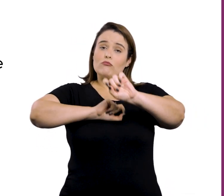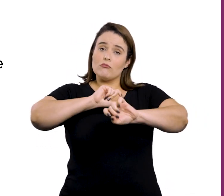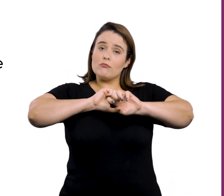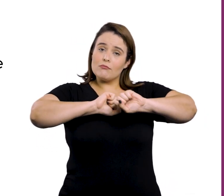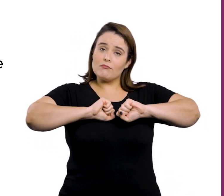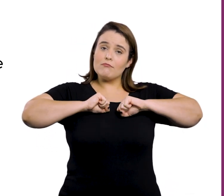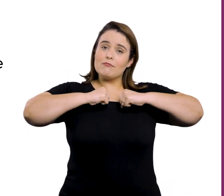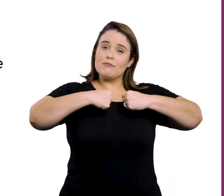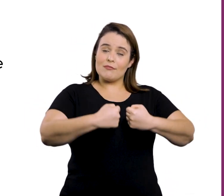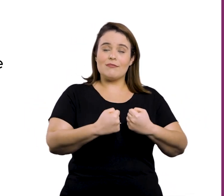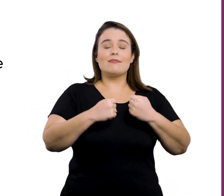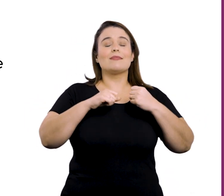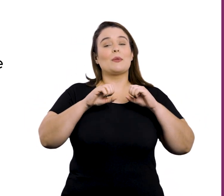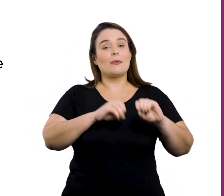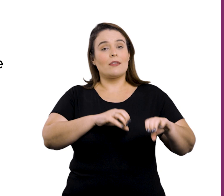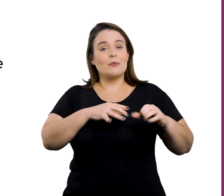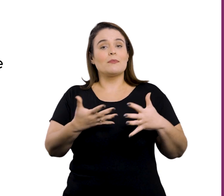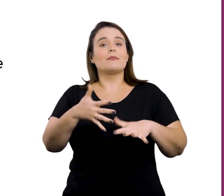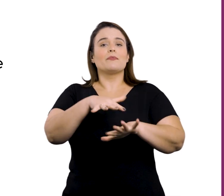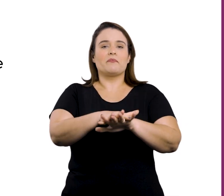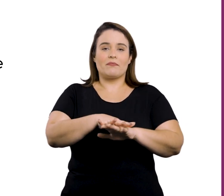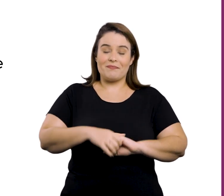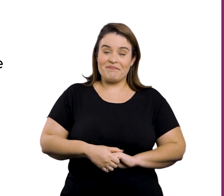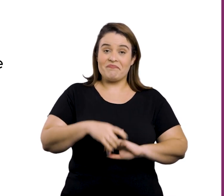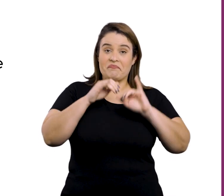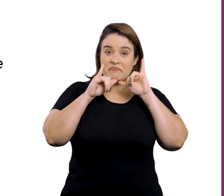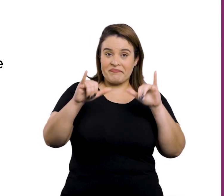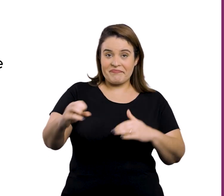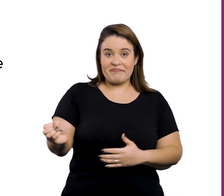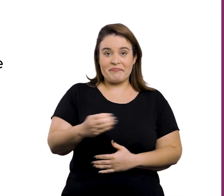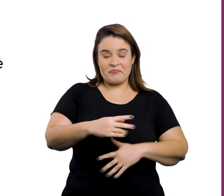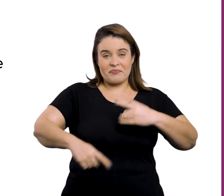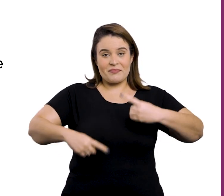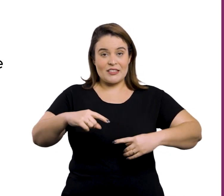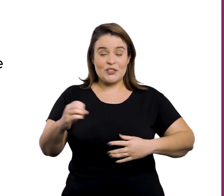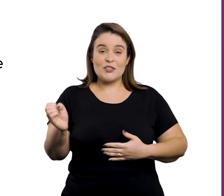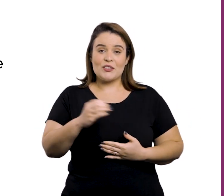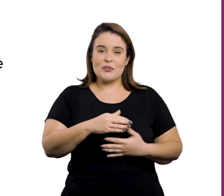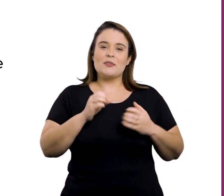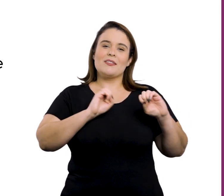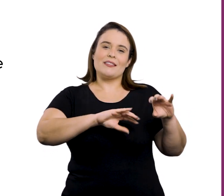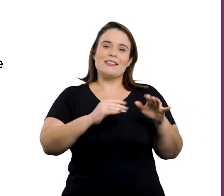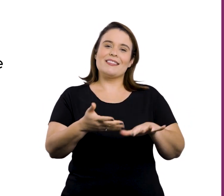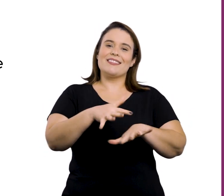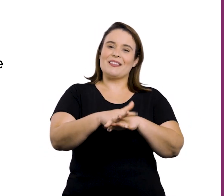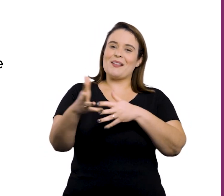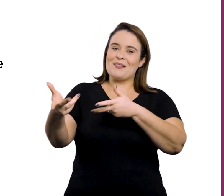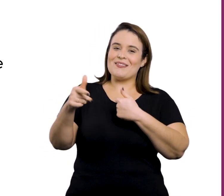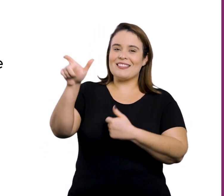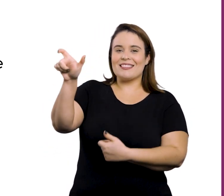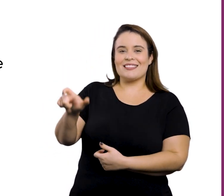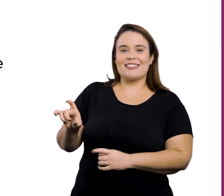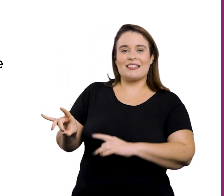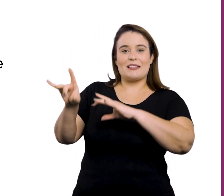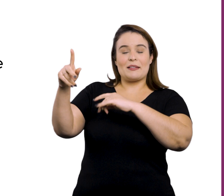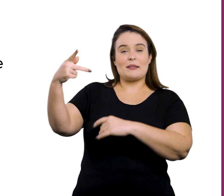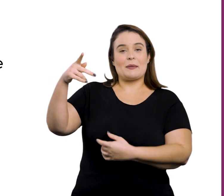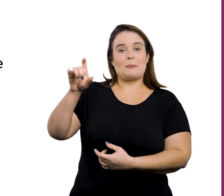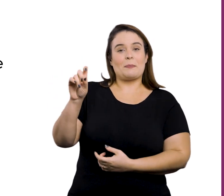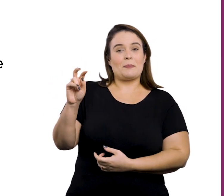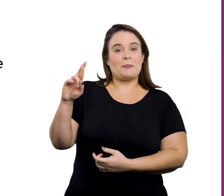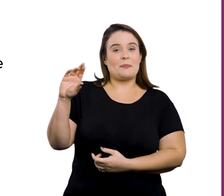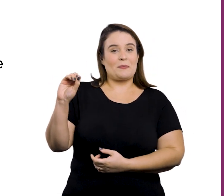educação inclusiva. Para atualizarmos sobre as políticas recentes na educação inclusiva, convidamos o especialista no